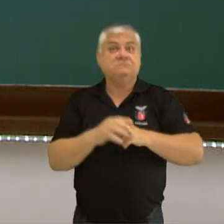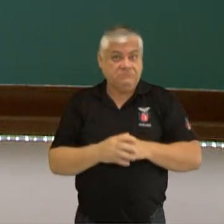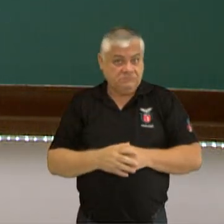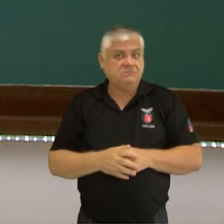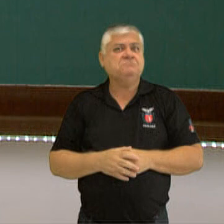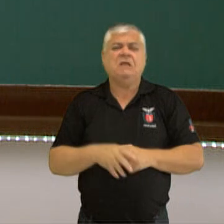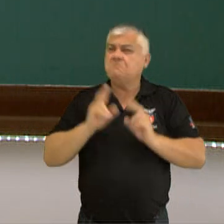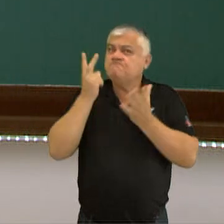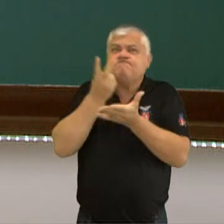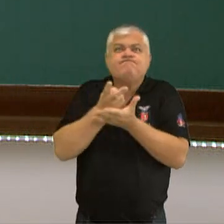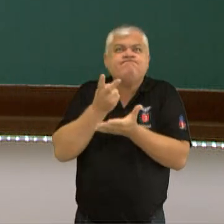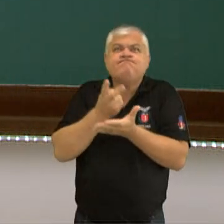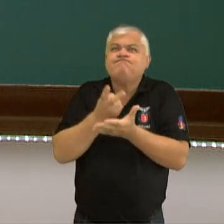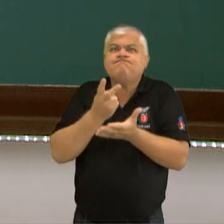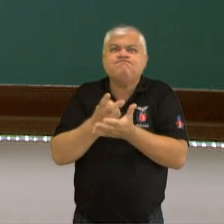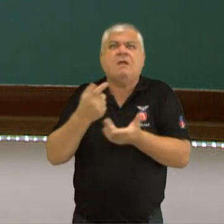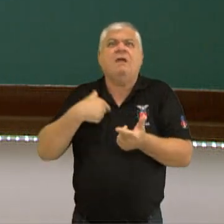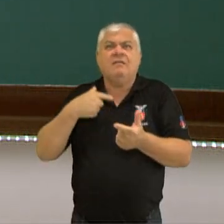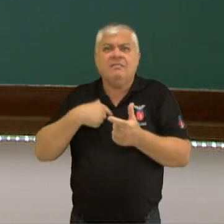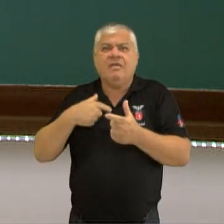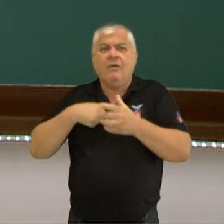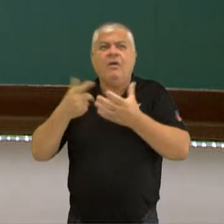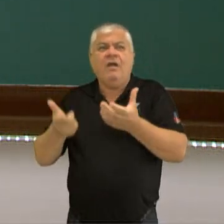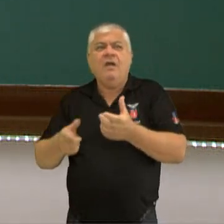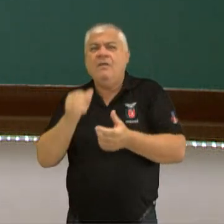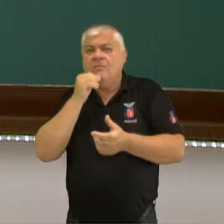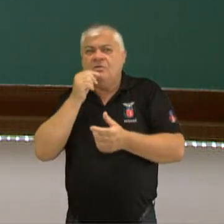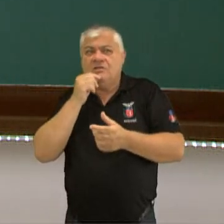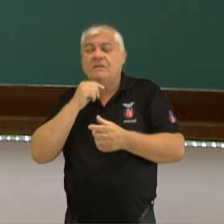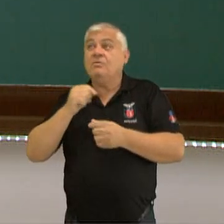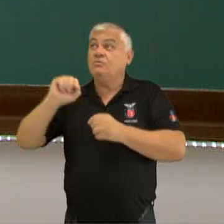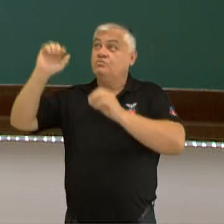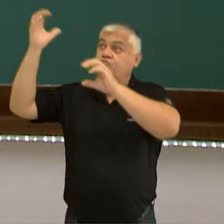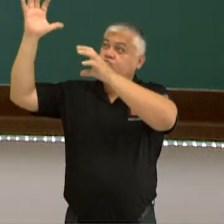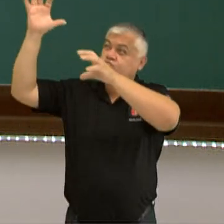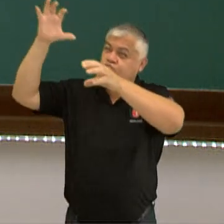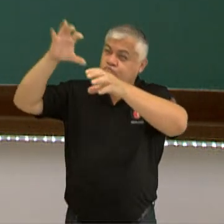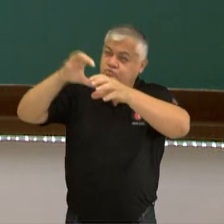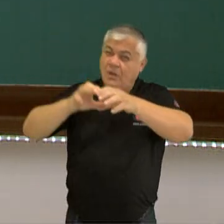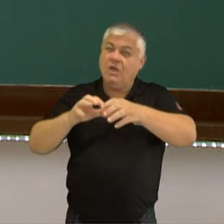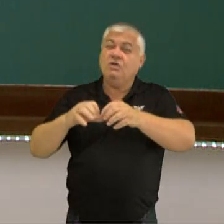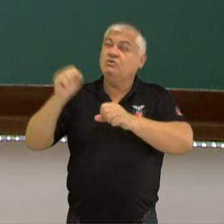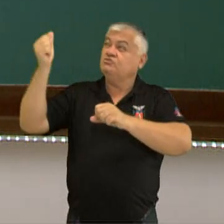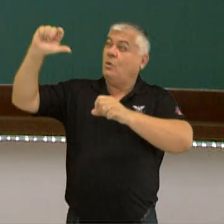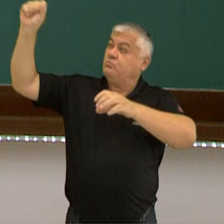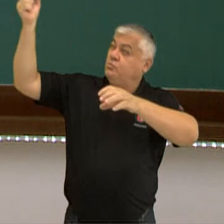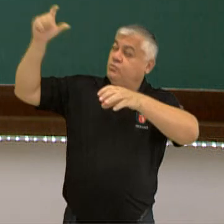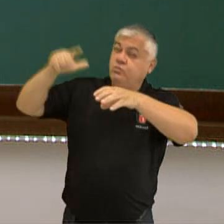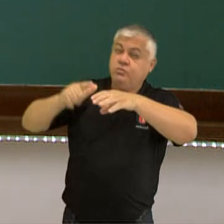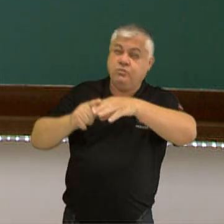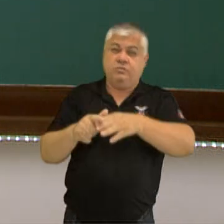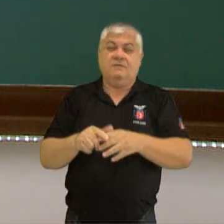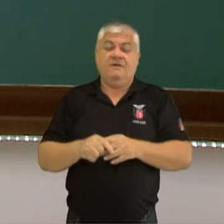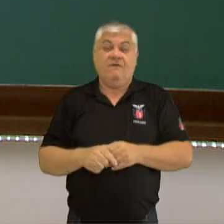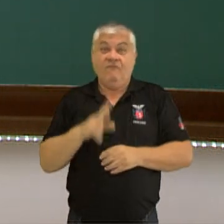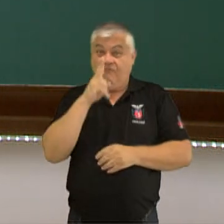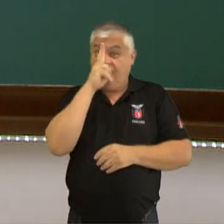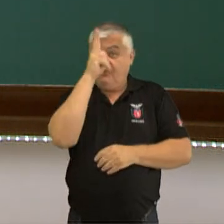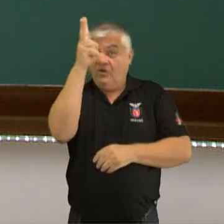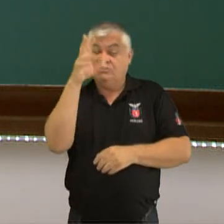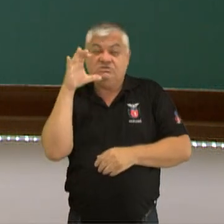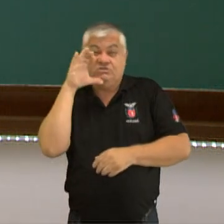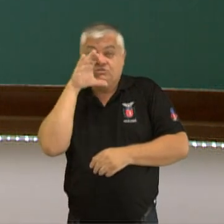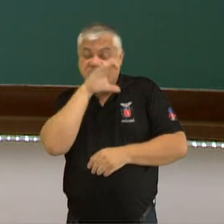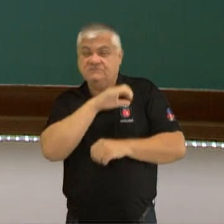incidência. Chegava até a superfície, vindo do Sol, raios ultravioleta. Também